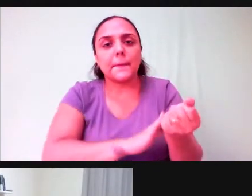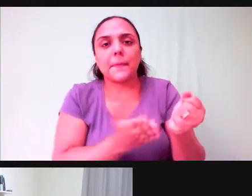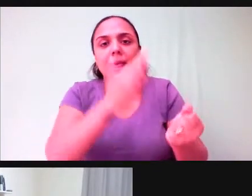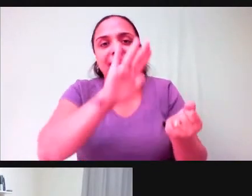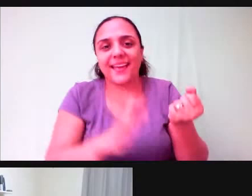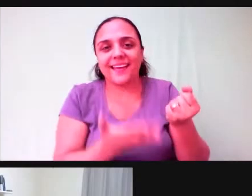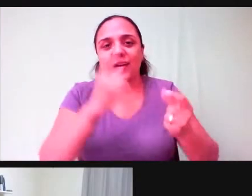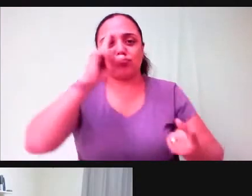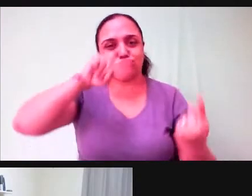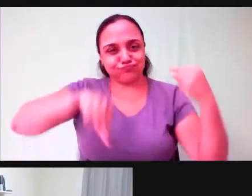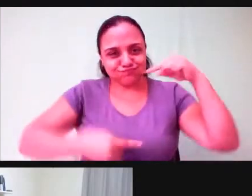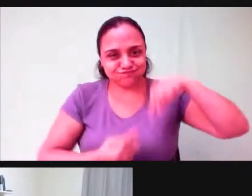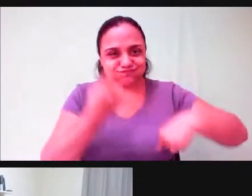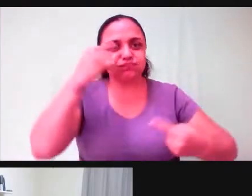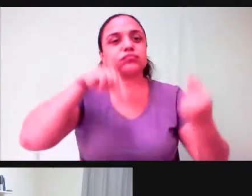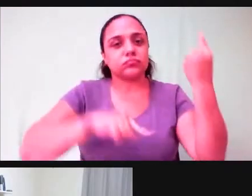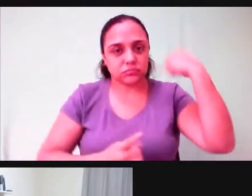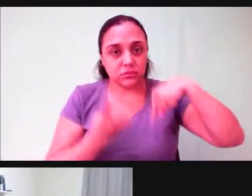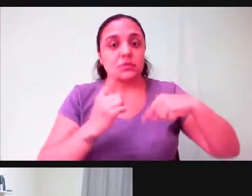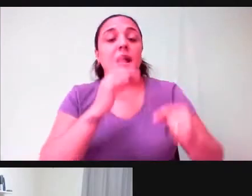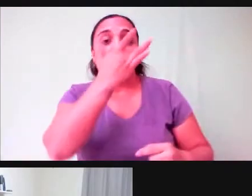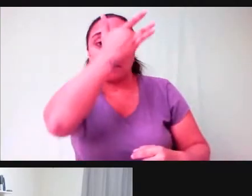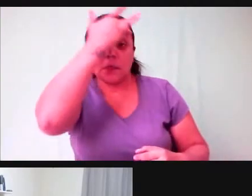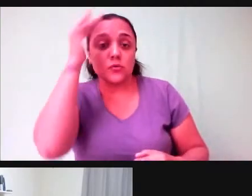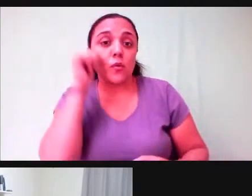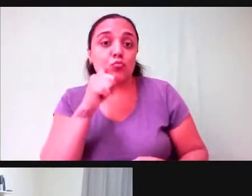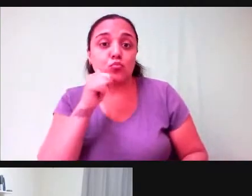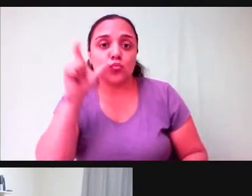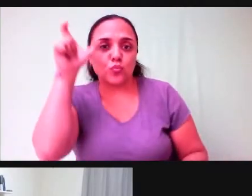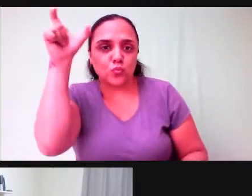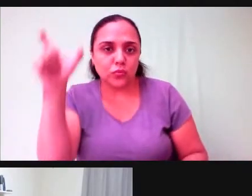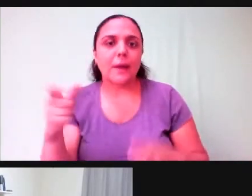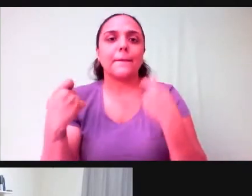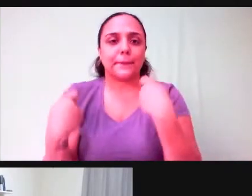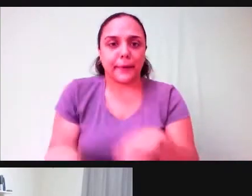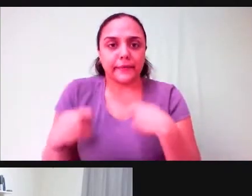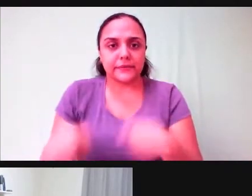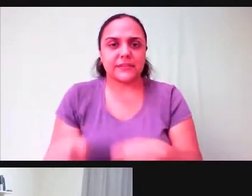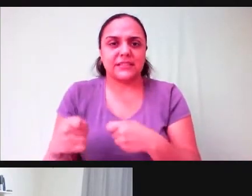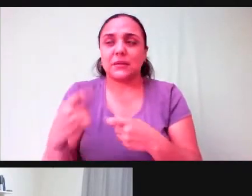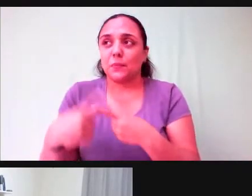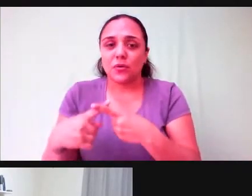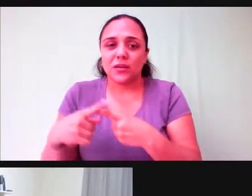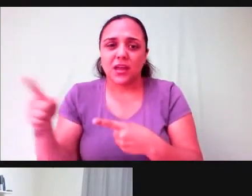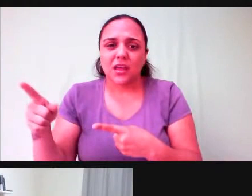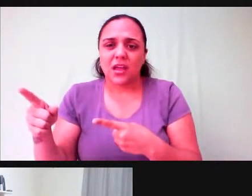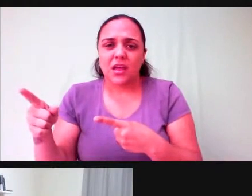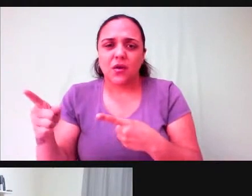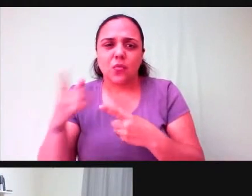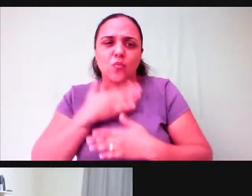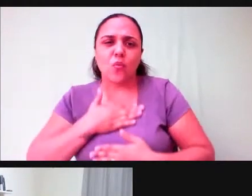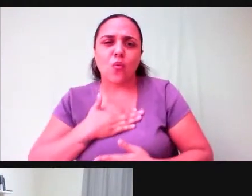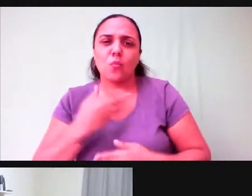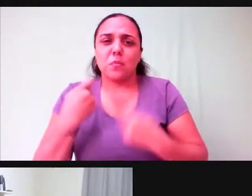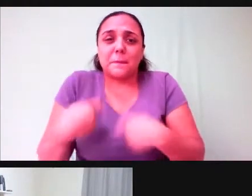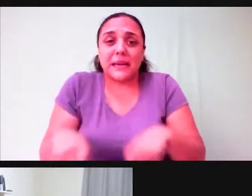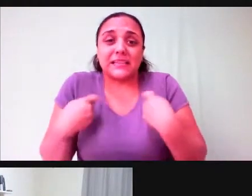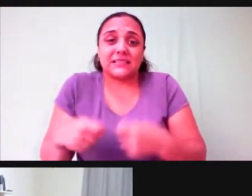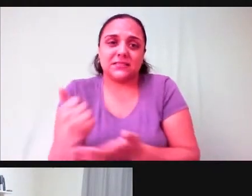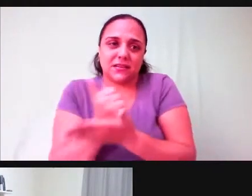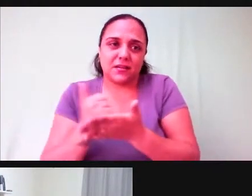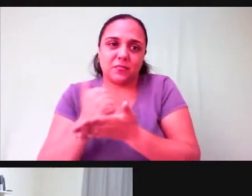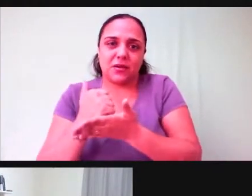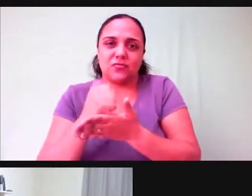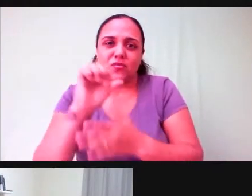fólico, e aí esse indivíduo, essa mulher, ela precisa dessa suplementação direcionada de ácido fólico, necessita disso, porque